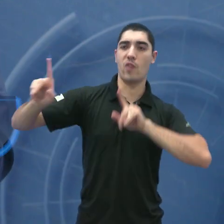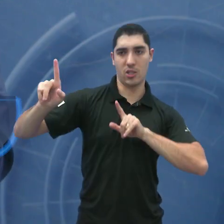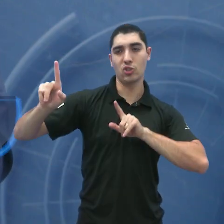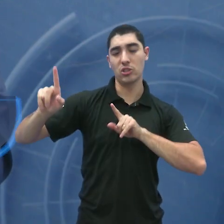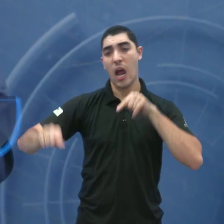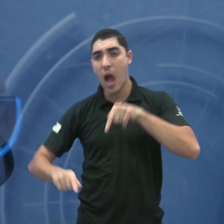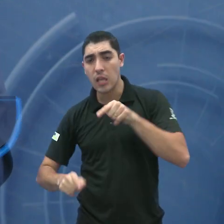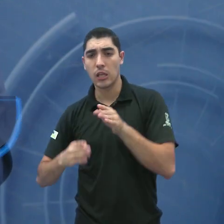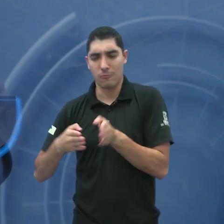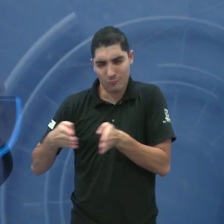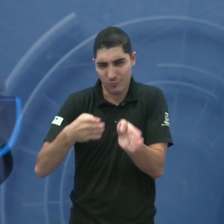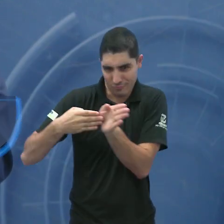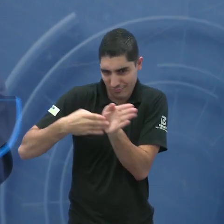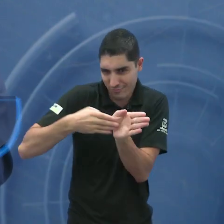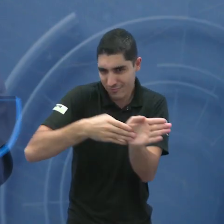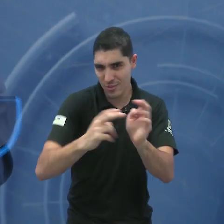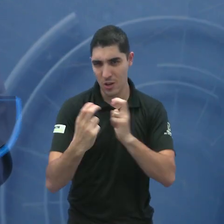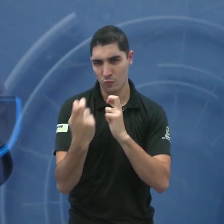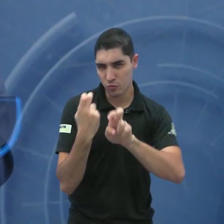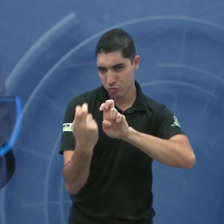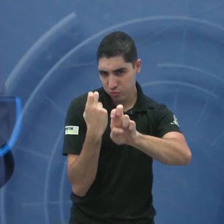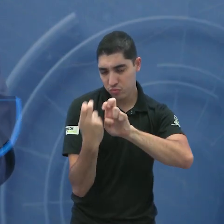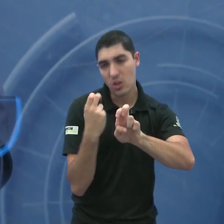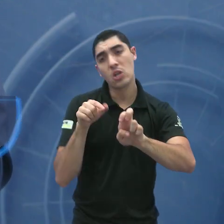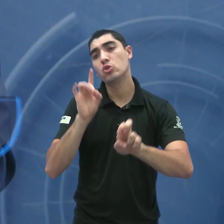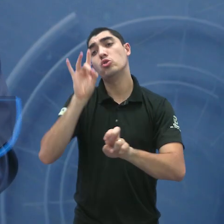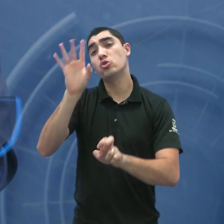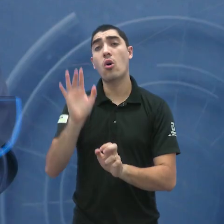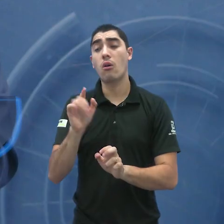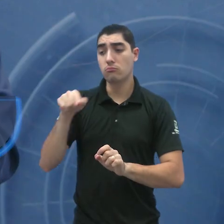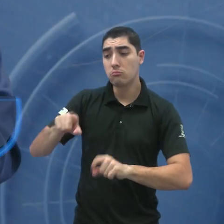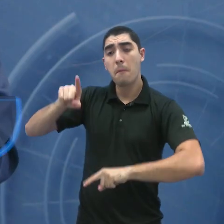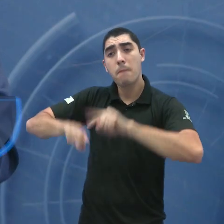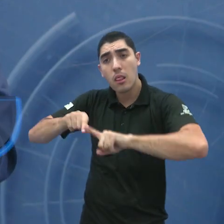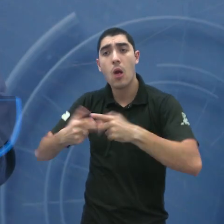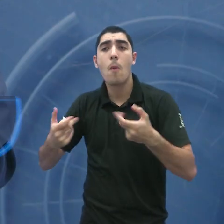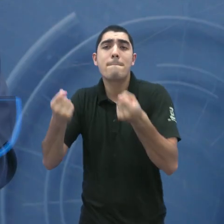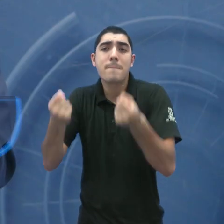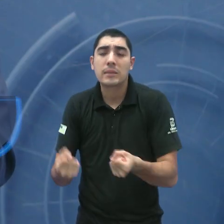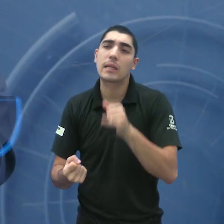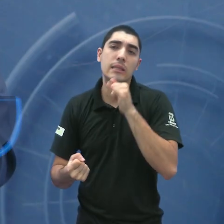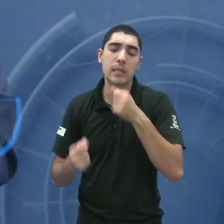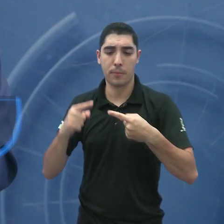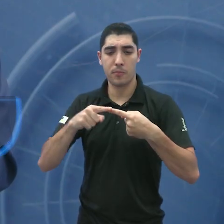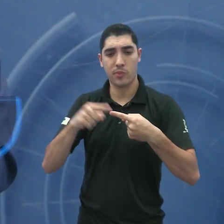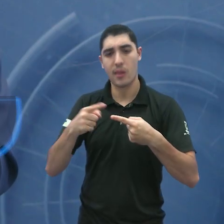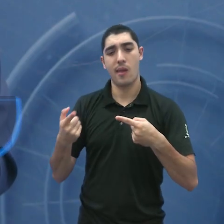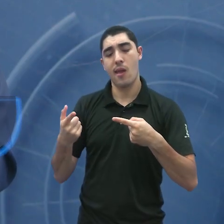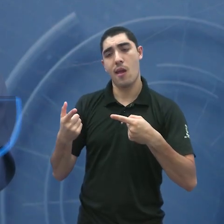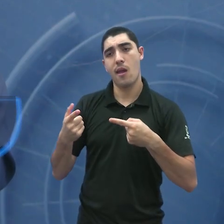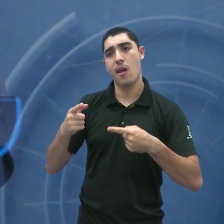Ficou concentrada no transporte de cargas pesadas, como minério e grãos. Esse